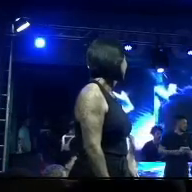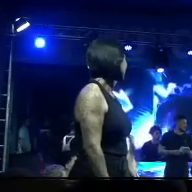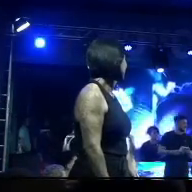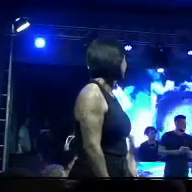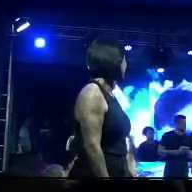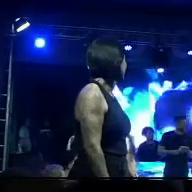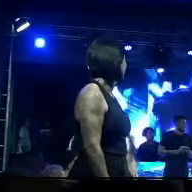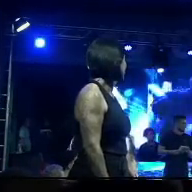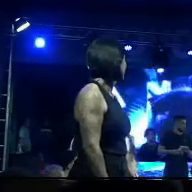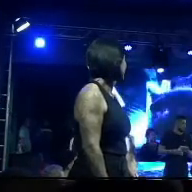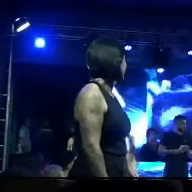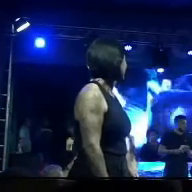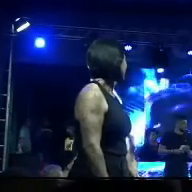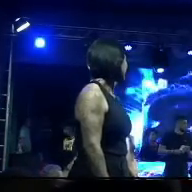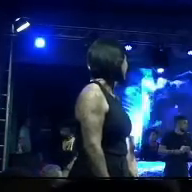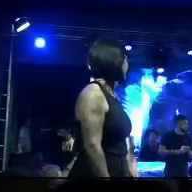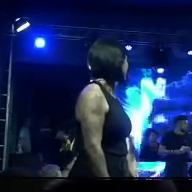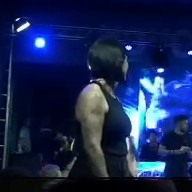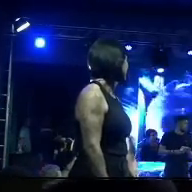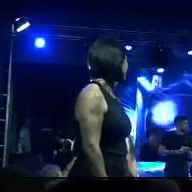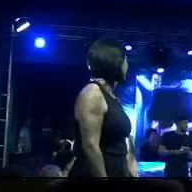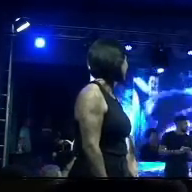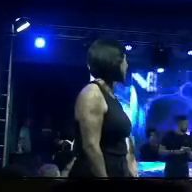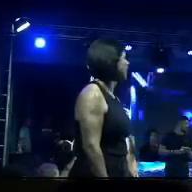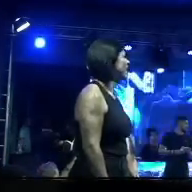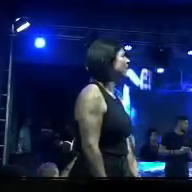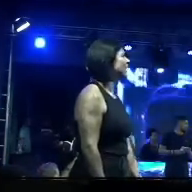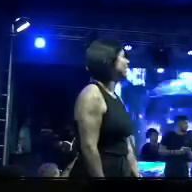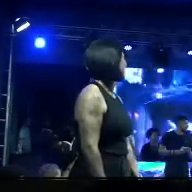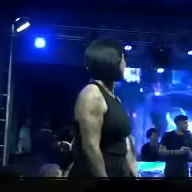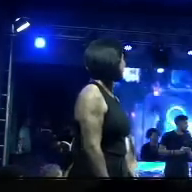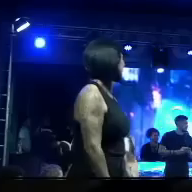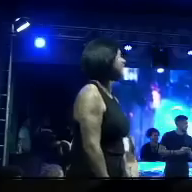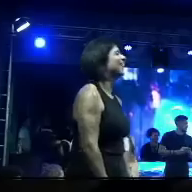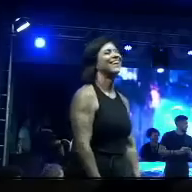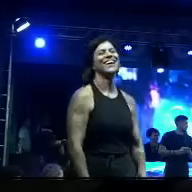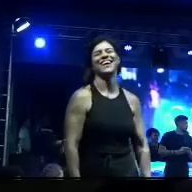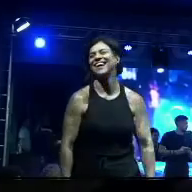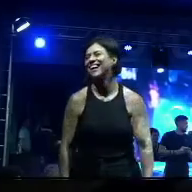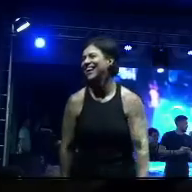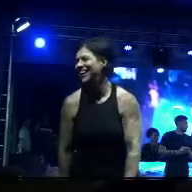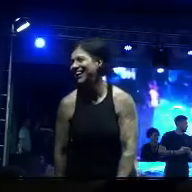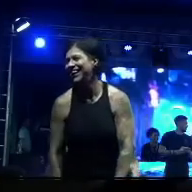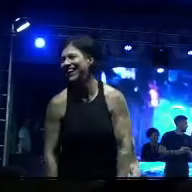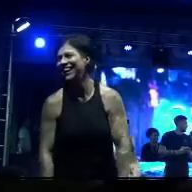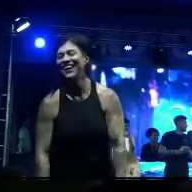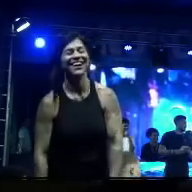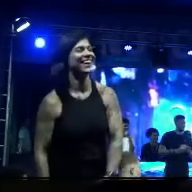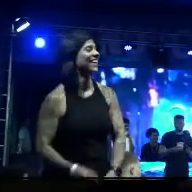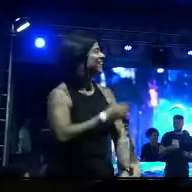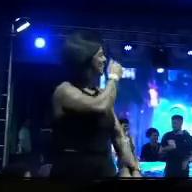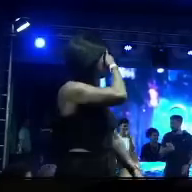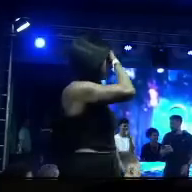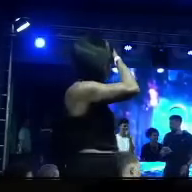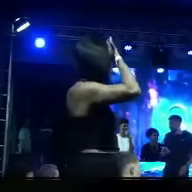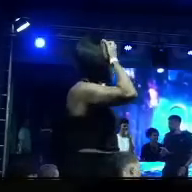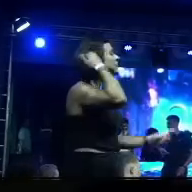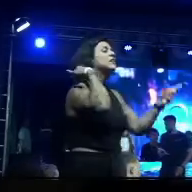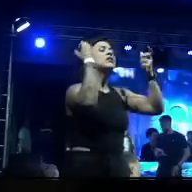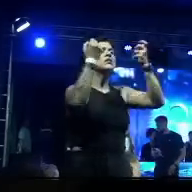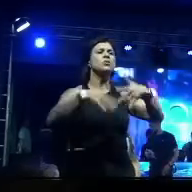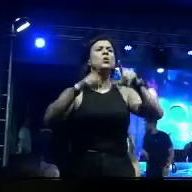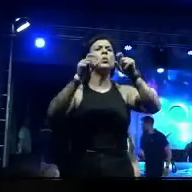Rapidão Só pra Explica aí, 90, pra galera Fala mesmo O que seria o X? Pra galera entender